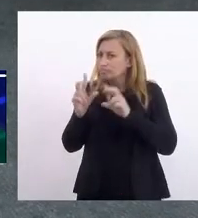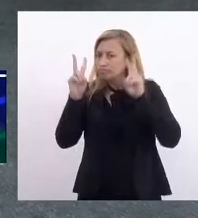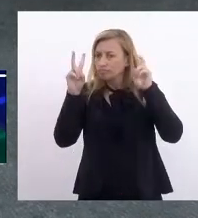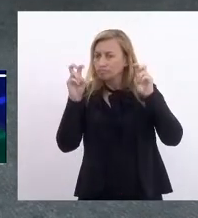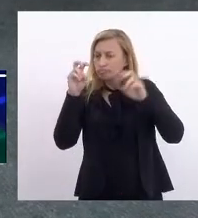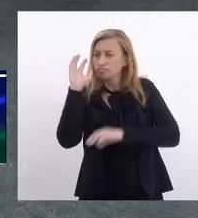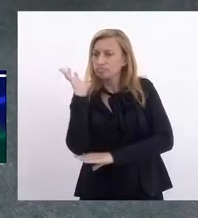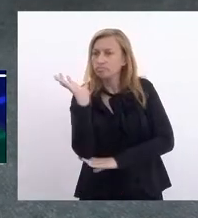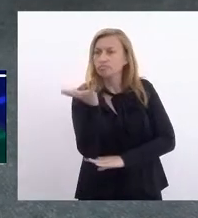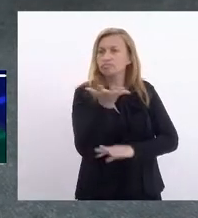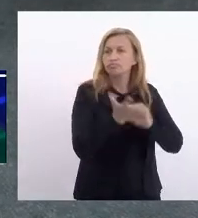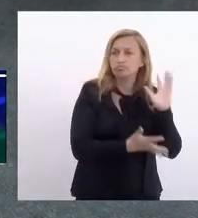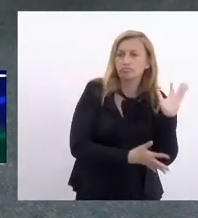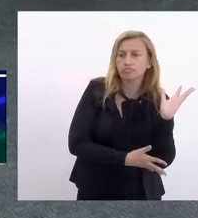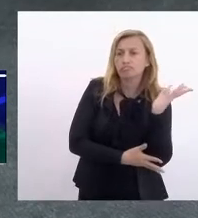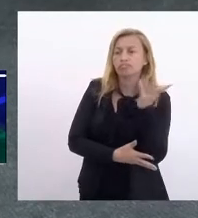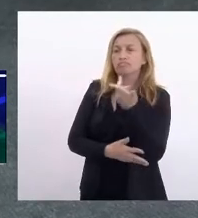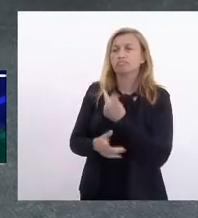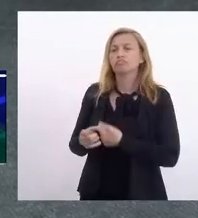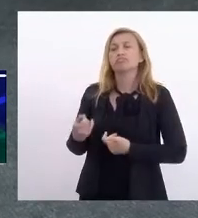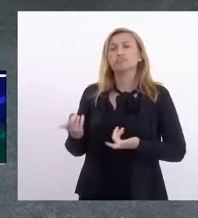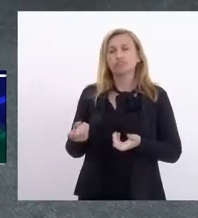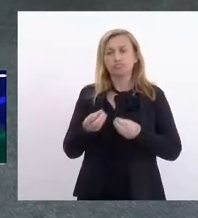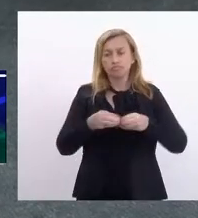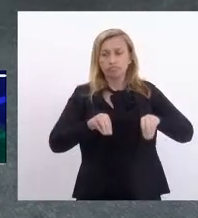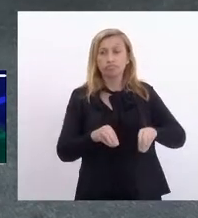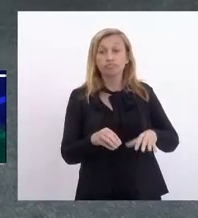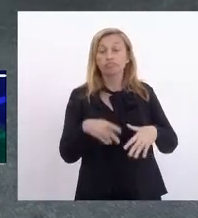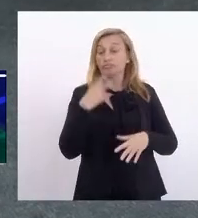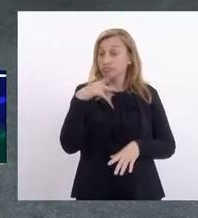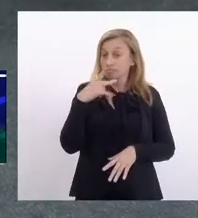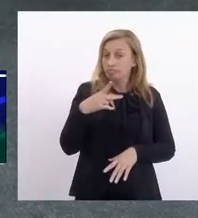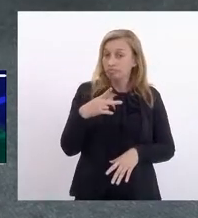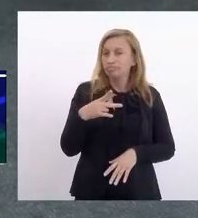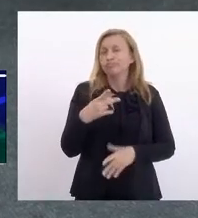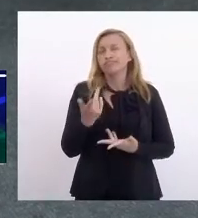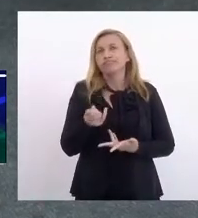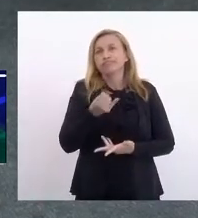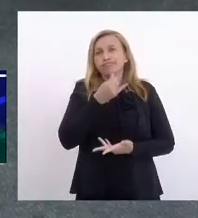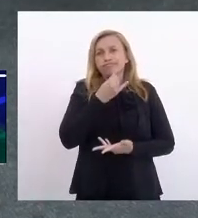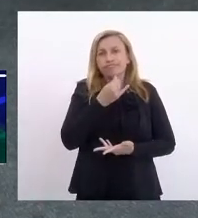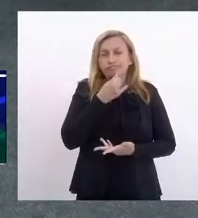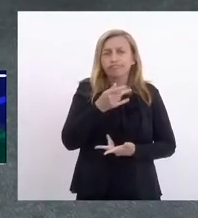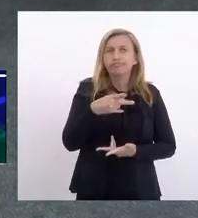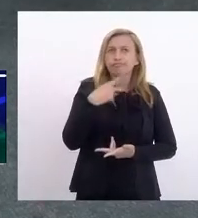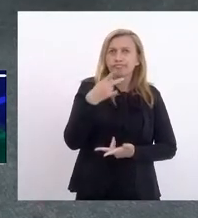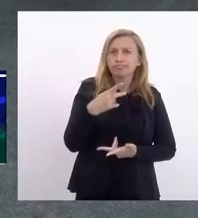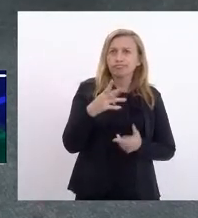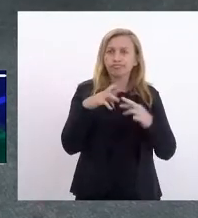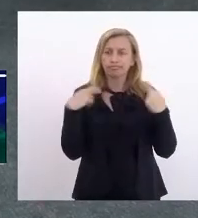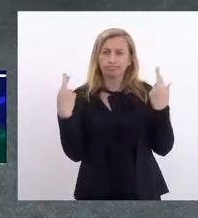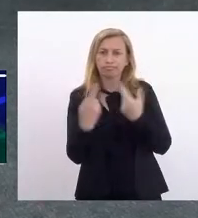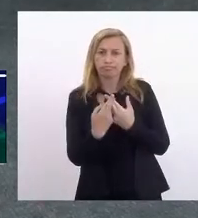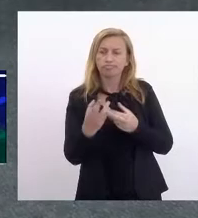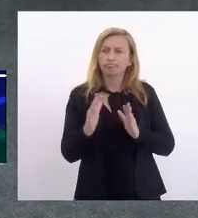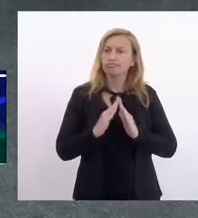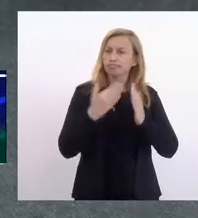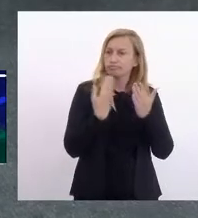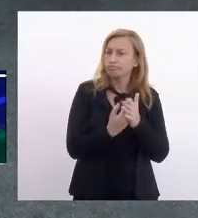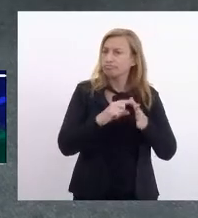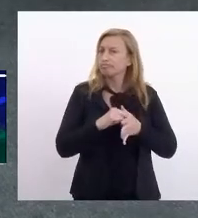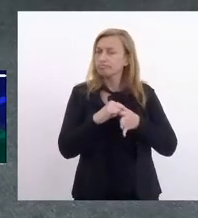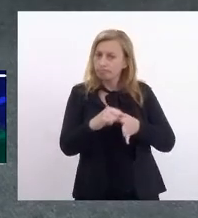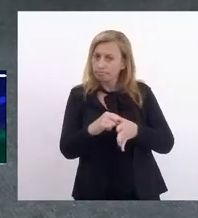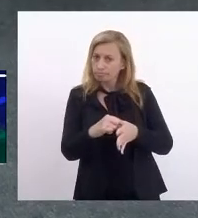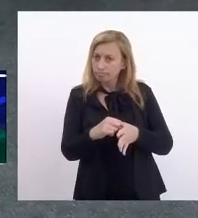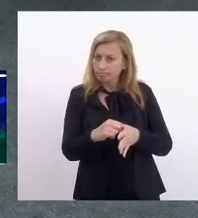meio ambiente. Então, apenas para dizer que é muito desagradável quando a gente está numa reunião de colégio de líderes